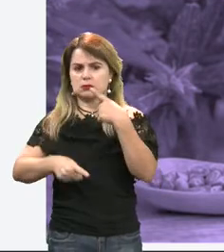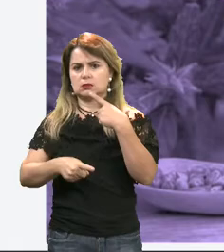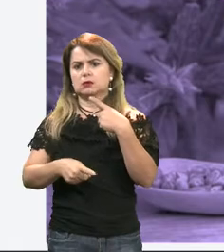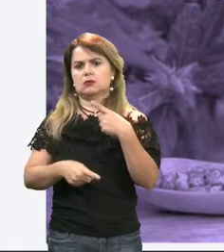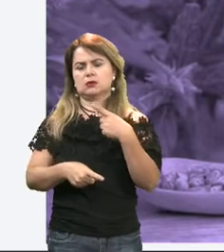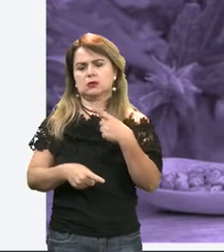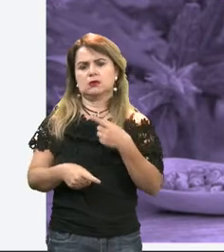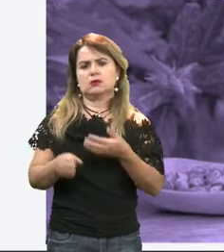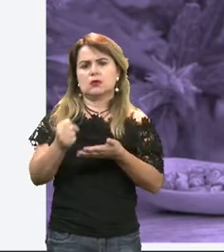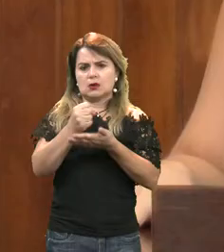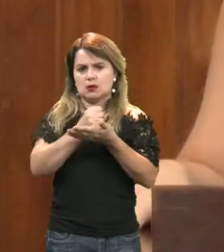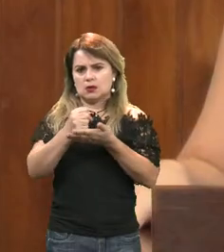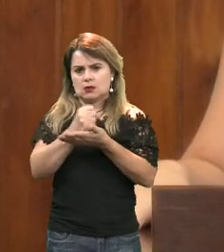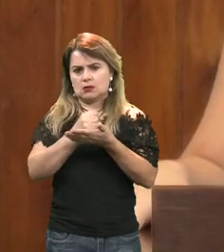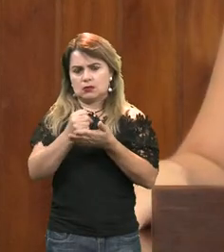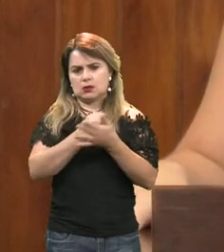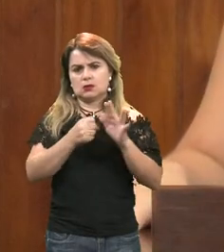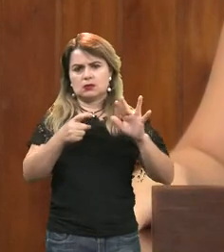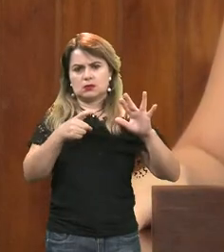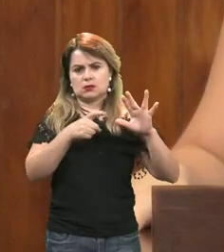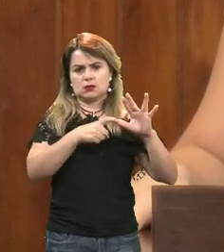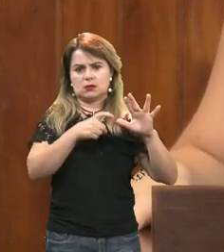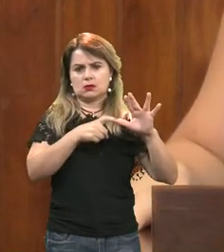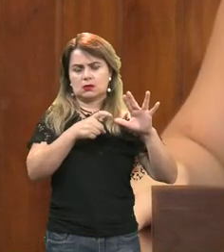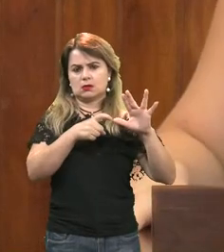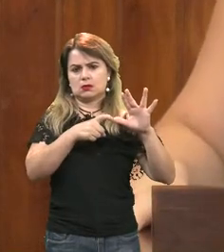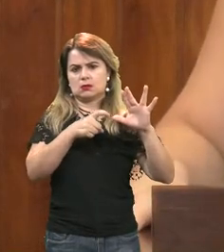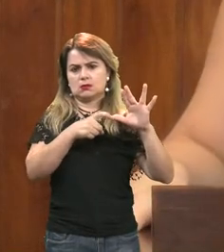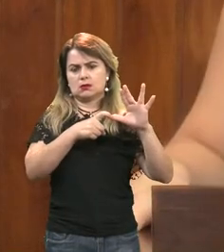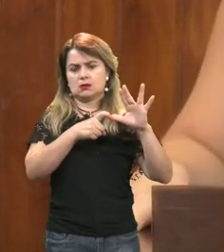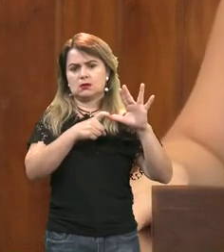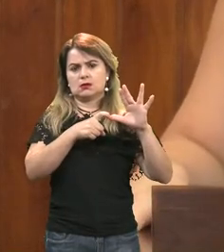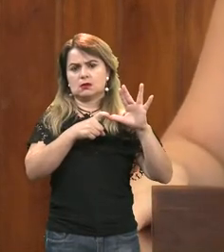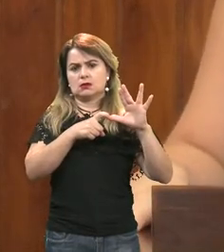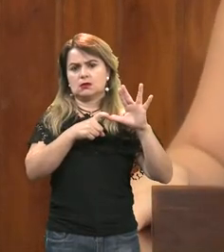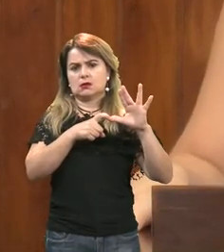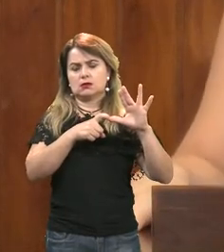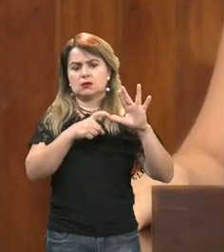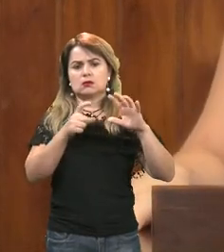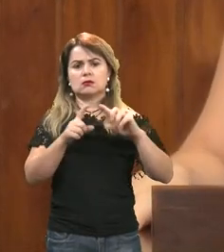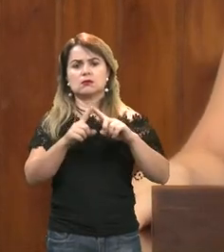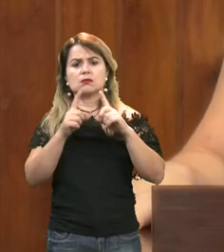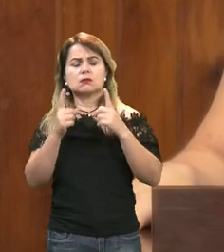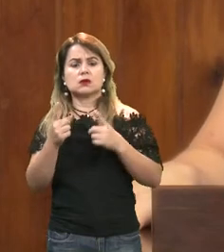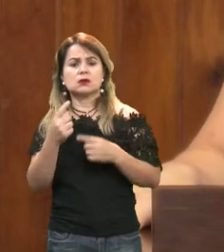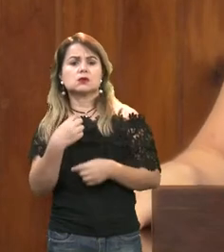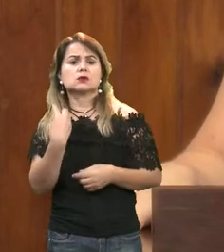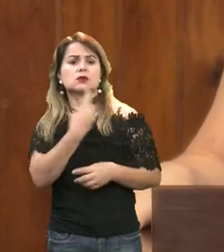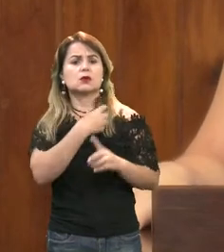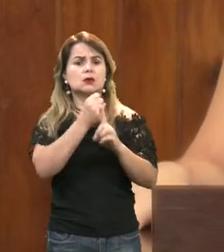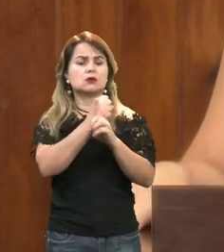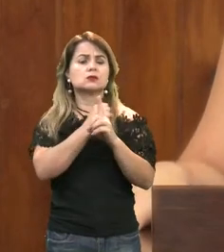de manipulação da cannabis. E o que nos resta enquanto sociedade?